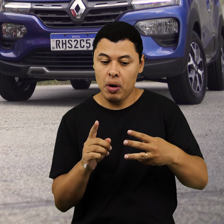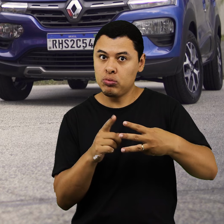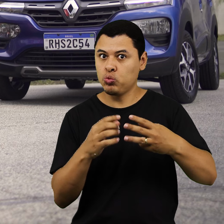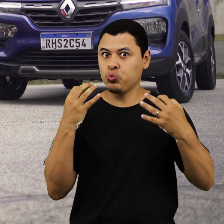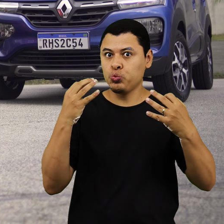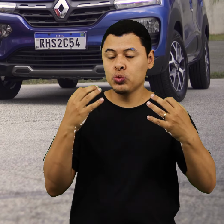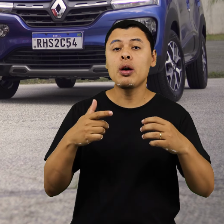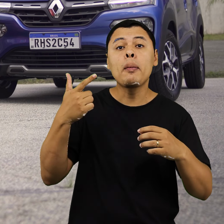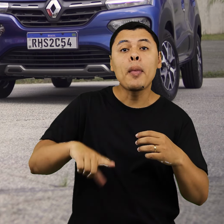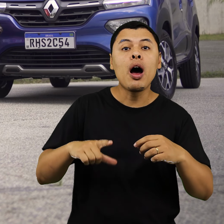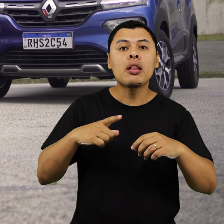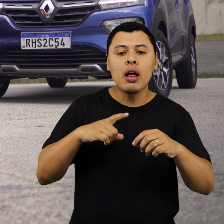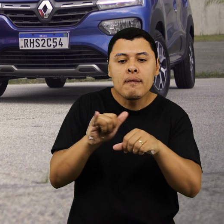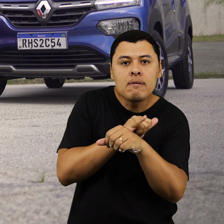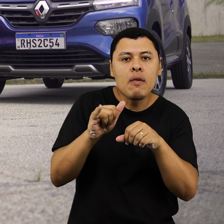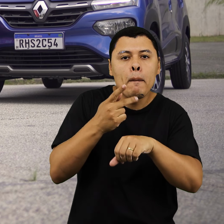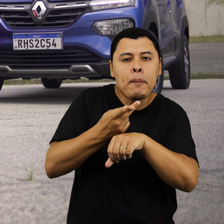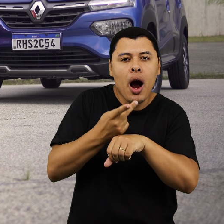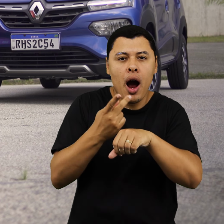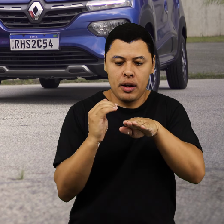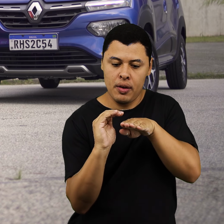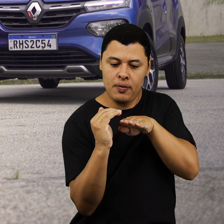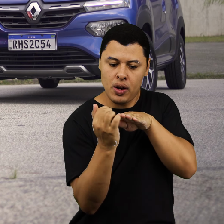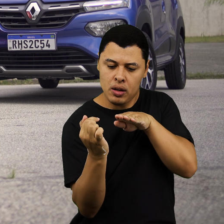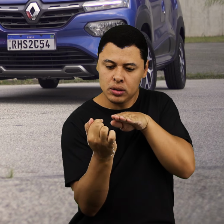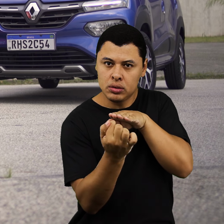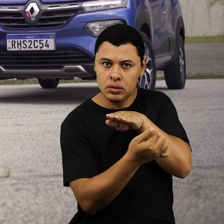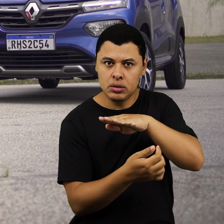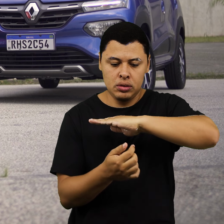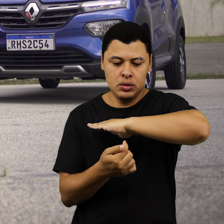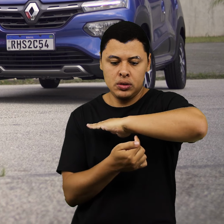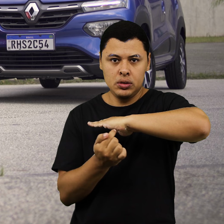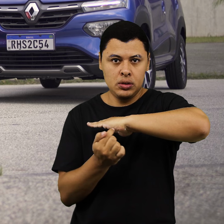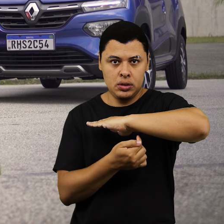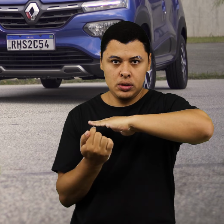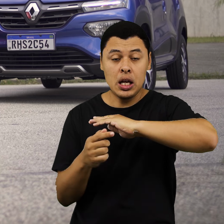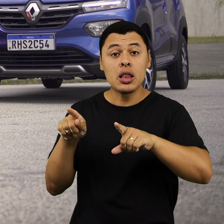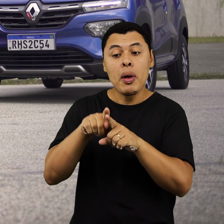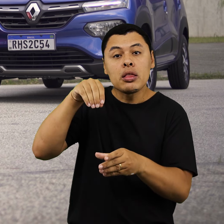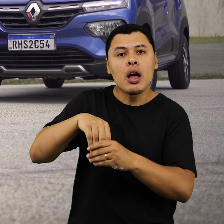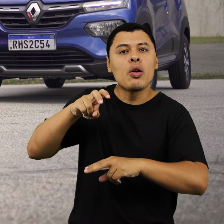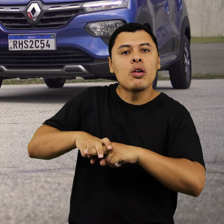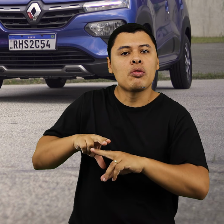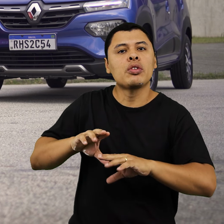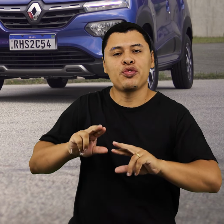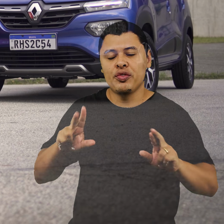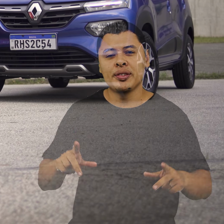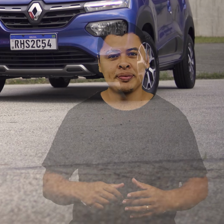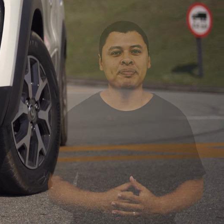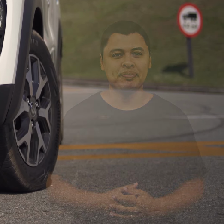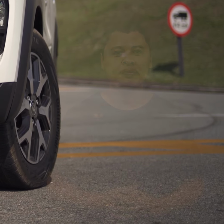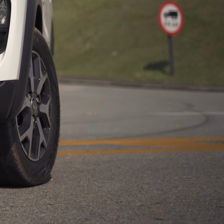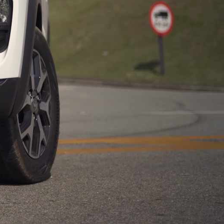adicional prata, tanto na dianteira quanto na traseira, na porção inferior dos para-choques, e também vai ter forração diferenciada nos bancos, que é o que vocês viram